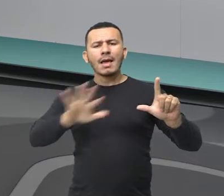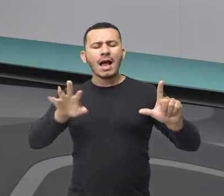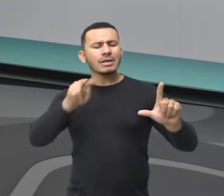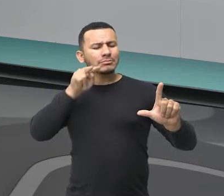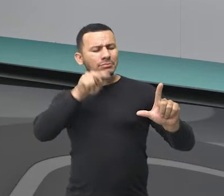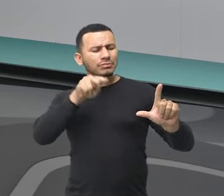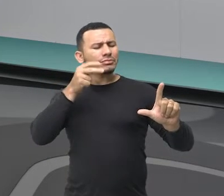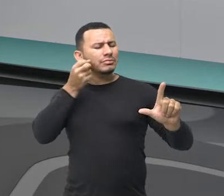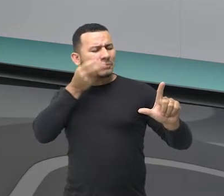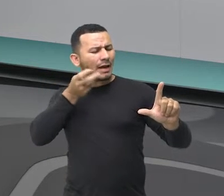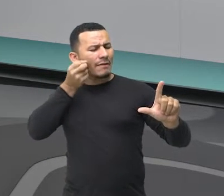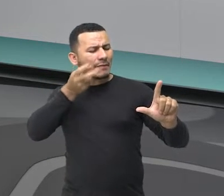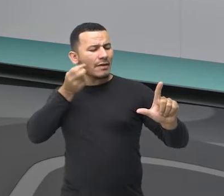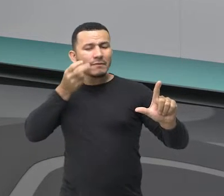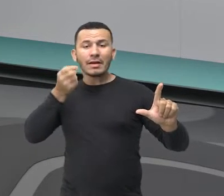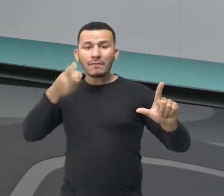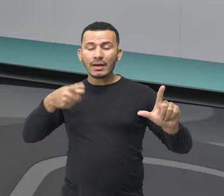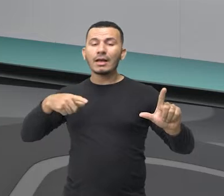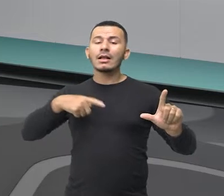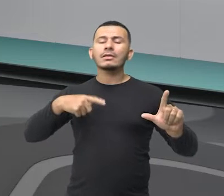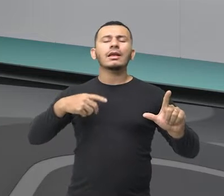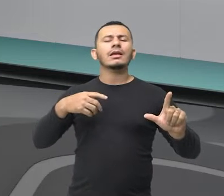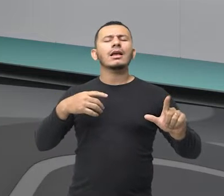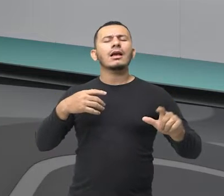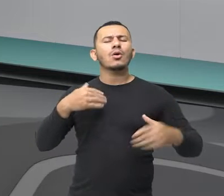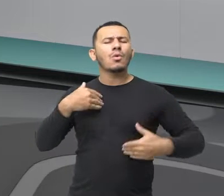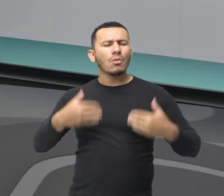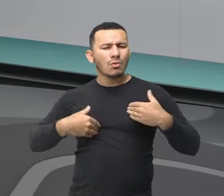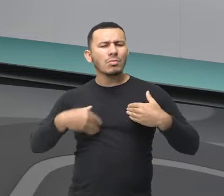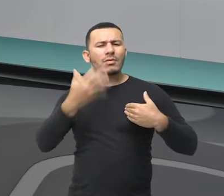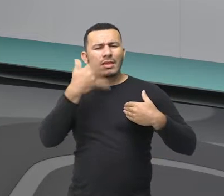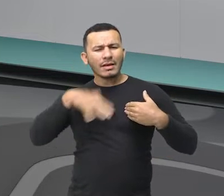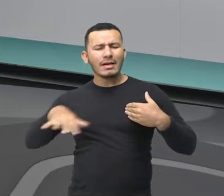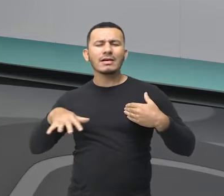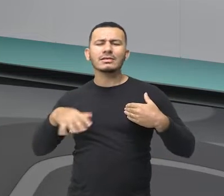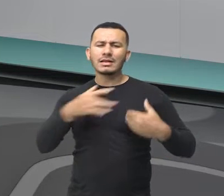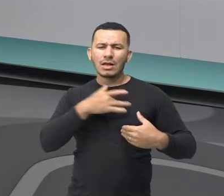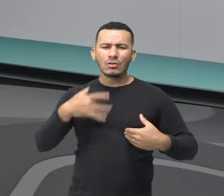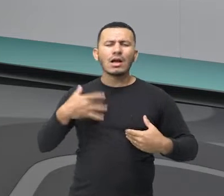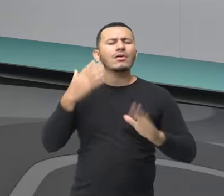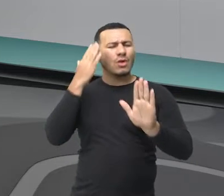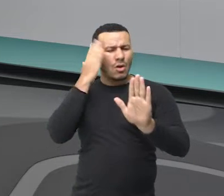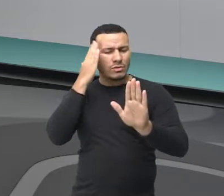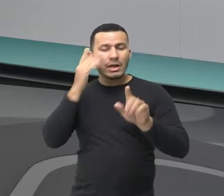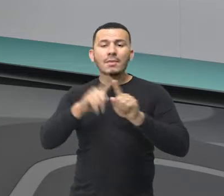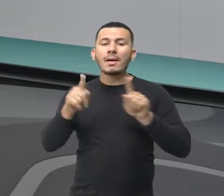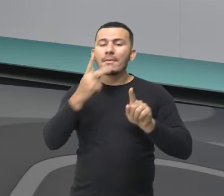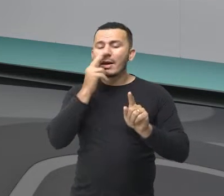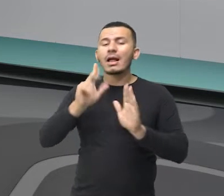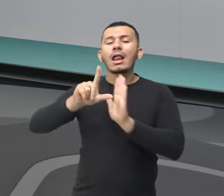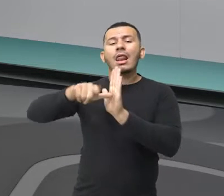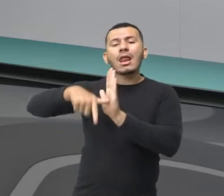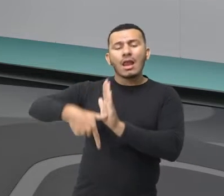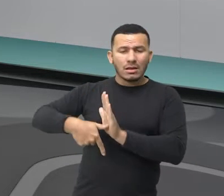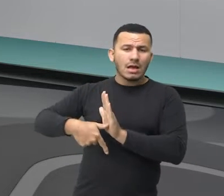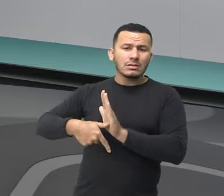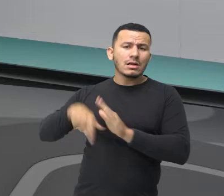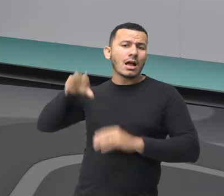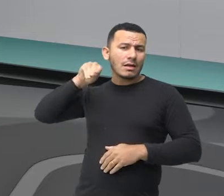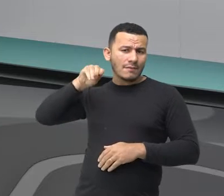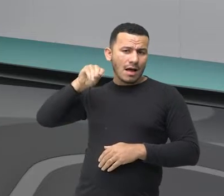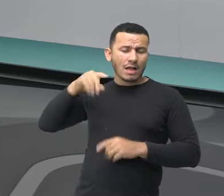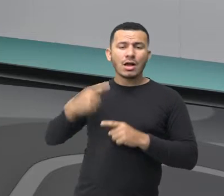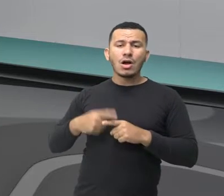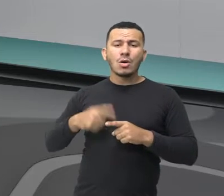prejudicar crianças que têm ali o seu organismo saudável, mas ainda assim atrasam o início da sua fala, porque